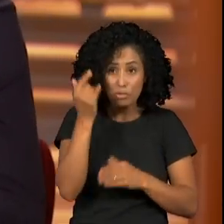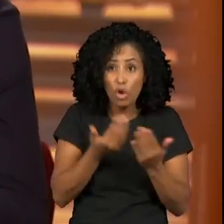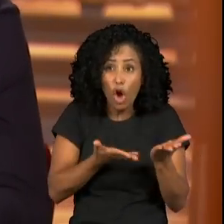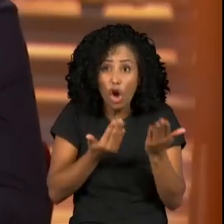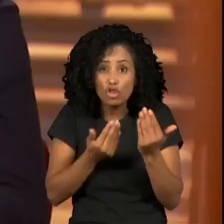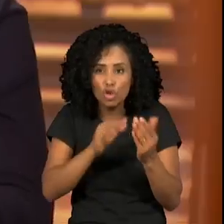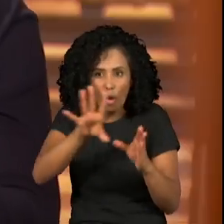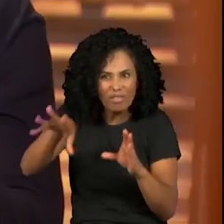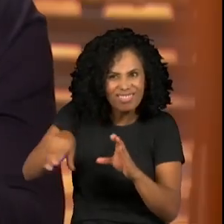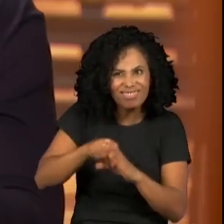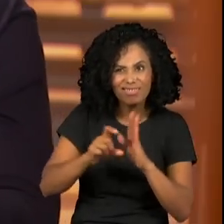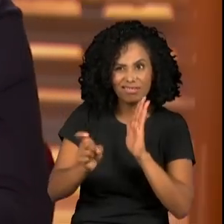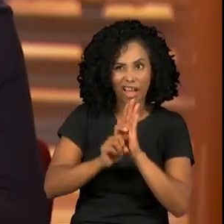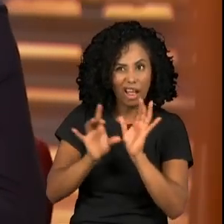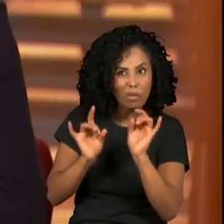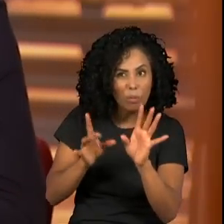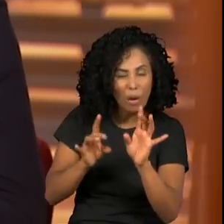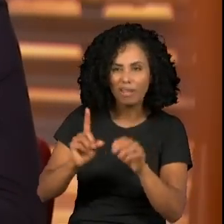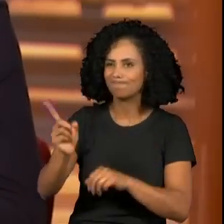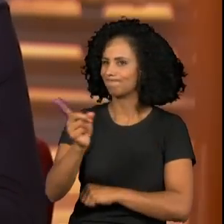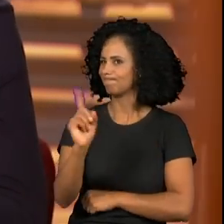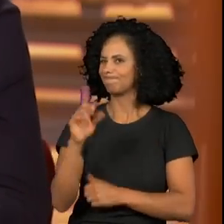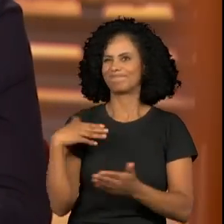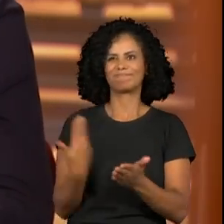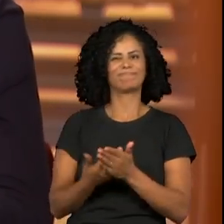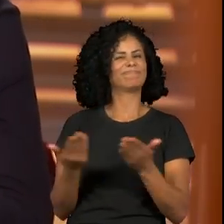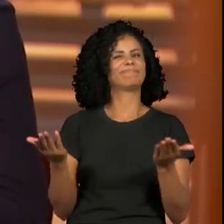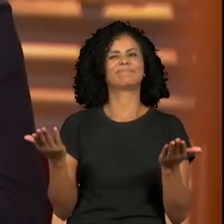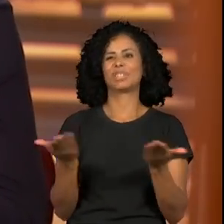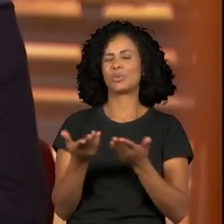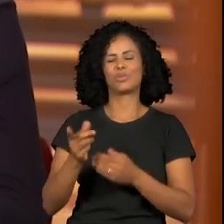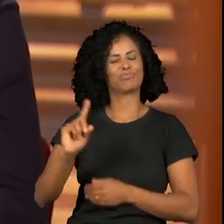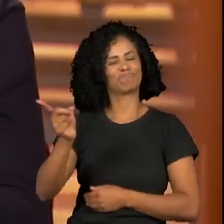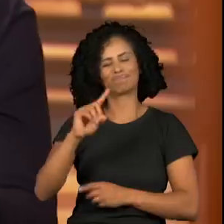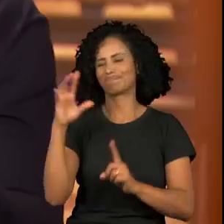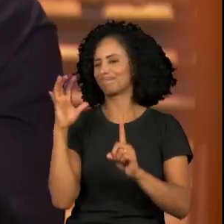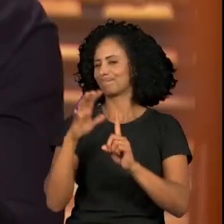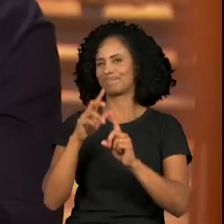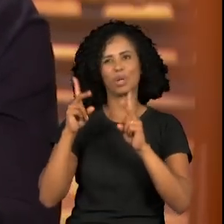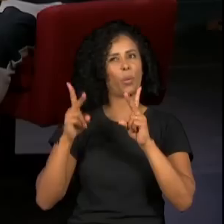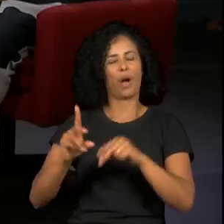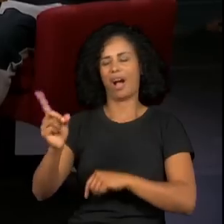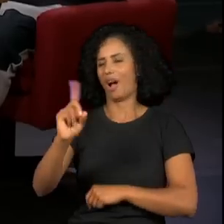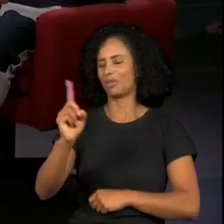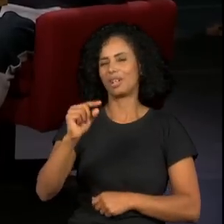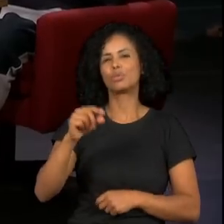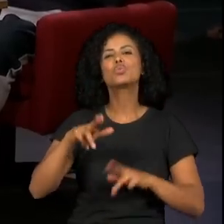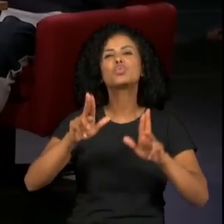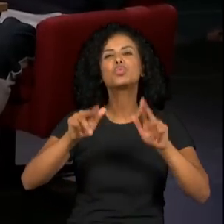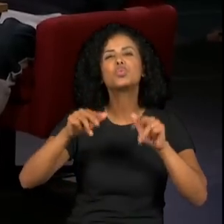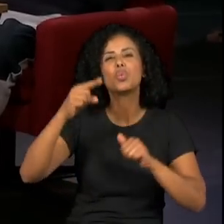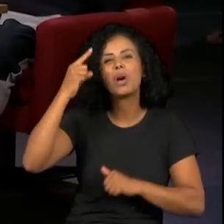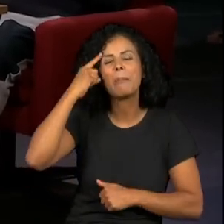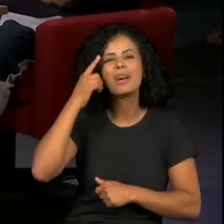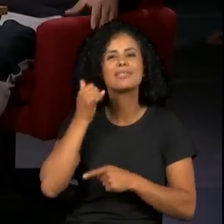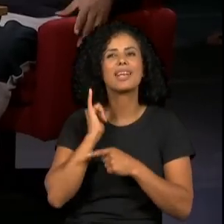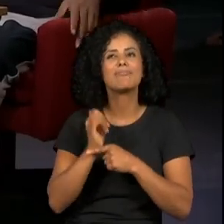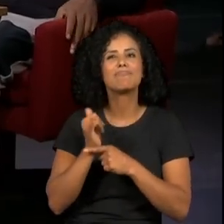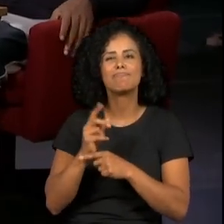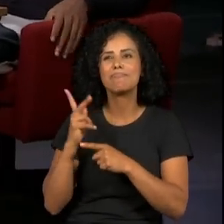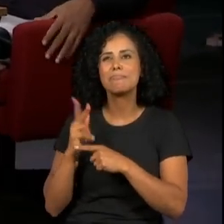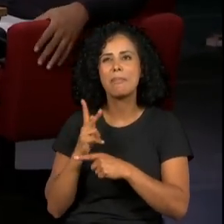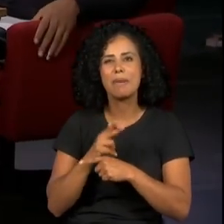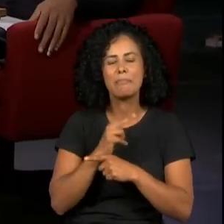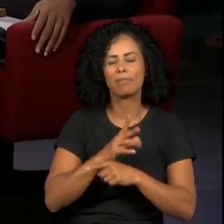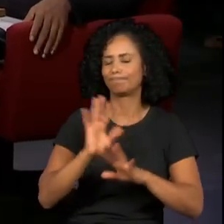nunca tinha tido. Hoje em dia não teria o mesmo impacto. Às vezes até as pessoas falam, pô, Bill, você nunca pensou em fazer uma parte 2 desse documentário? Não, porque hoje em